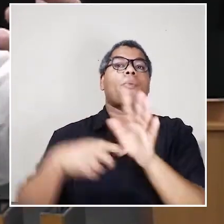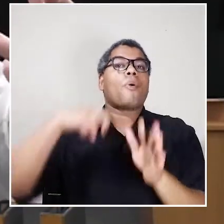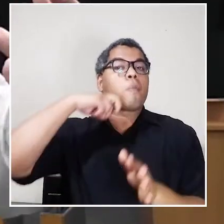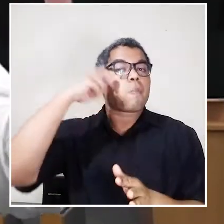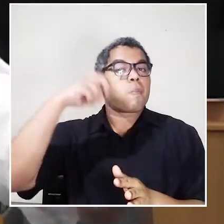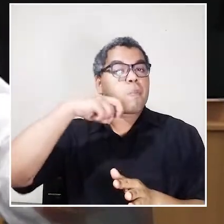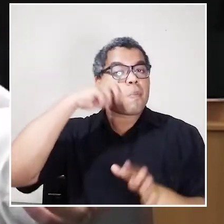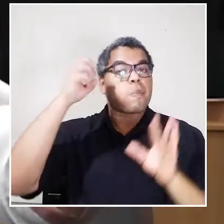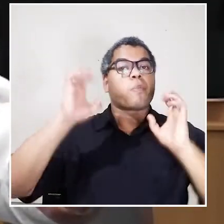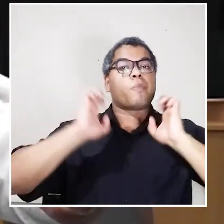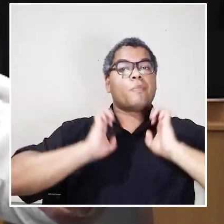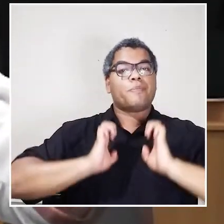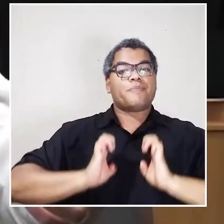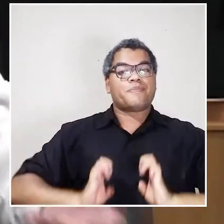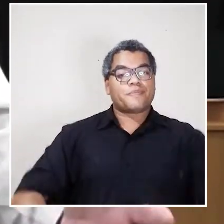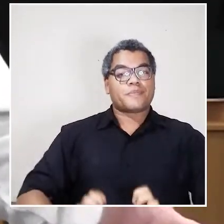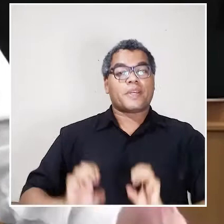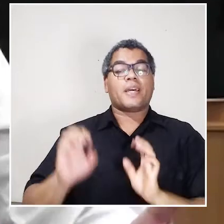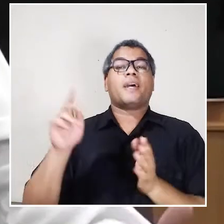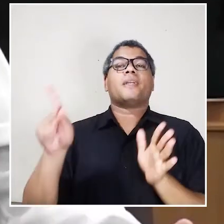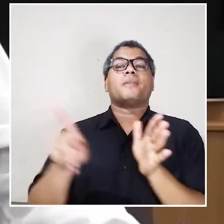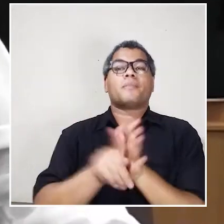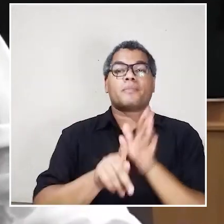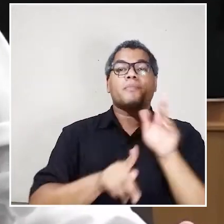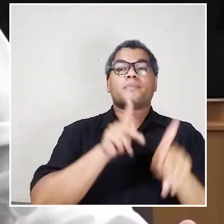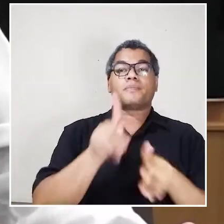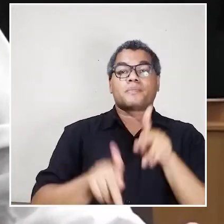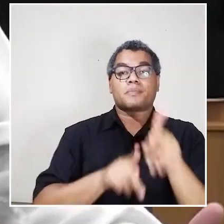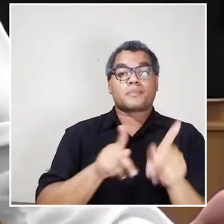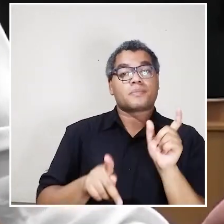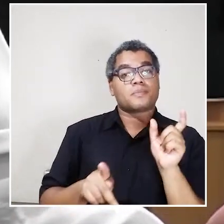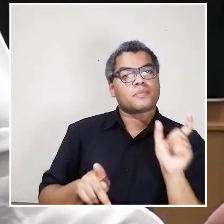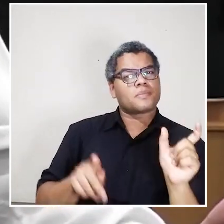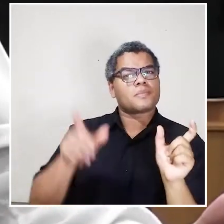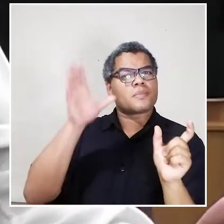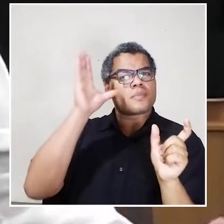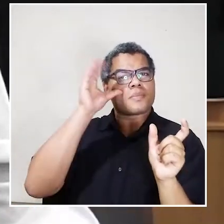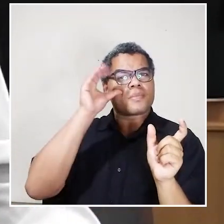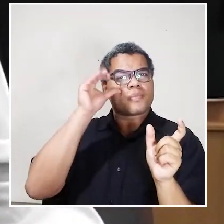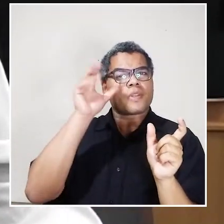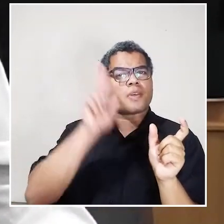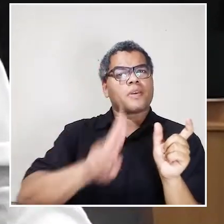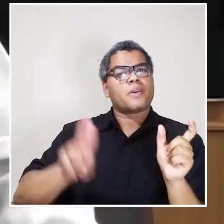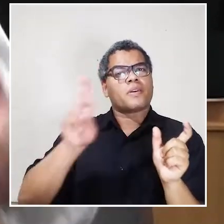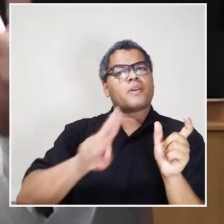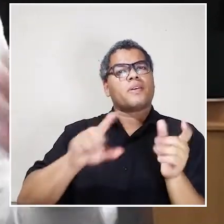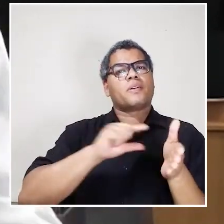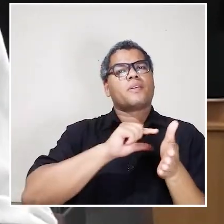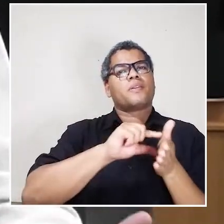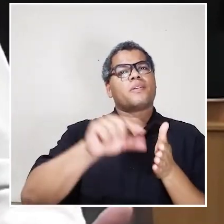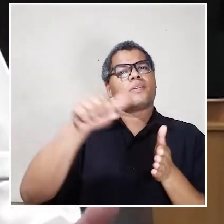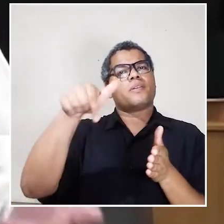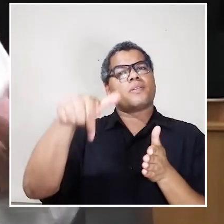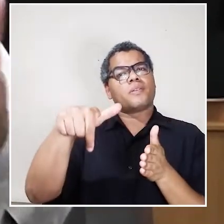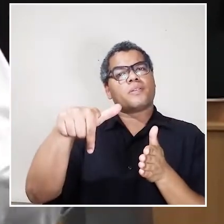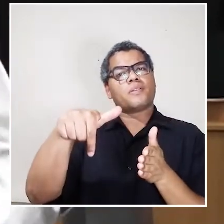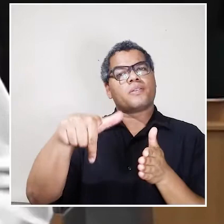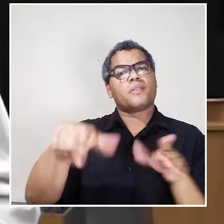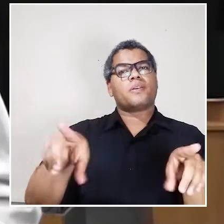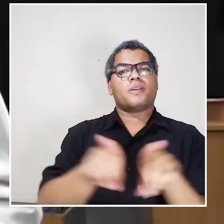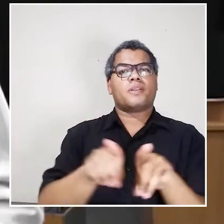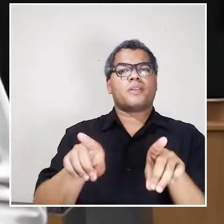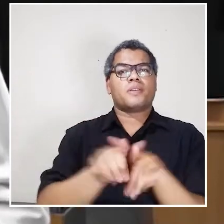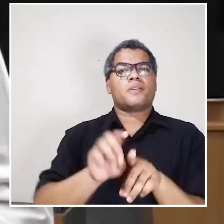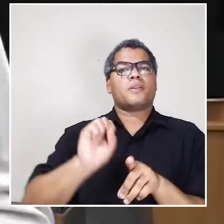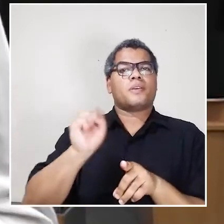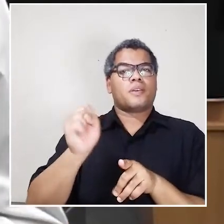vergonha moral de Israel e uma expressão muito curiosa que é usado no versículo 7 e no